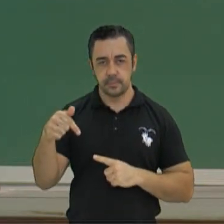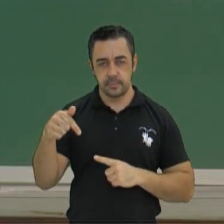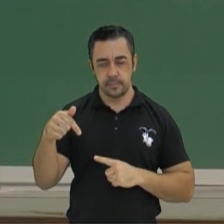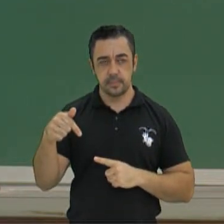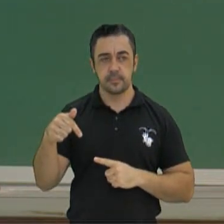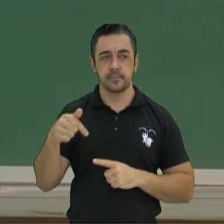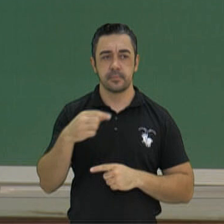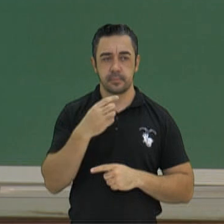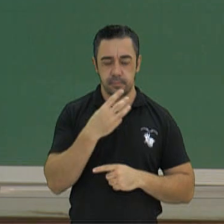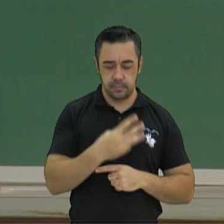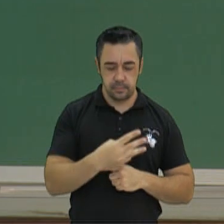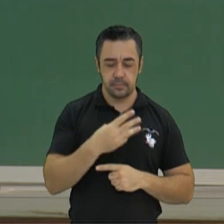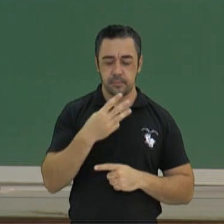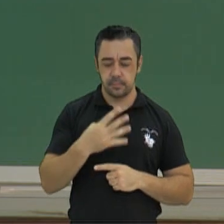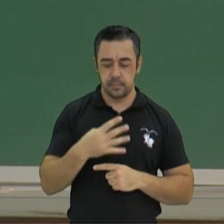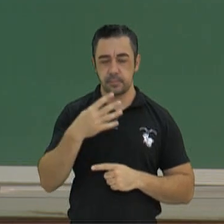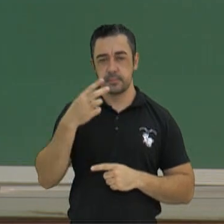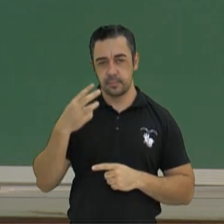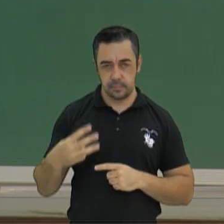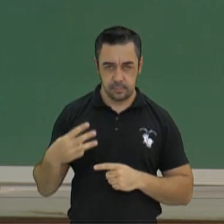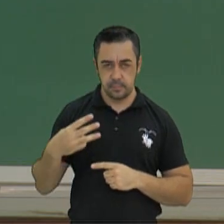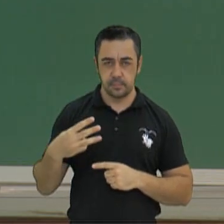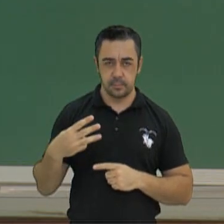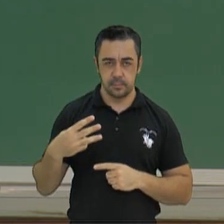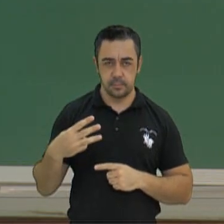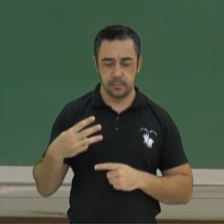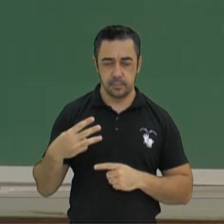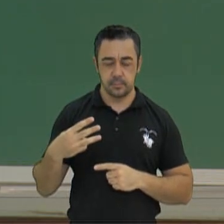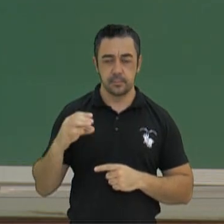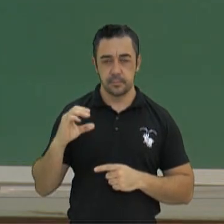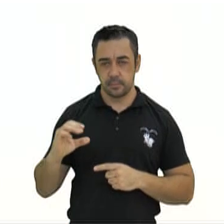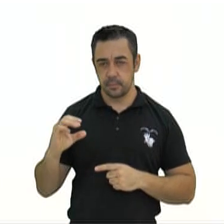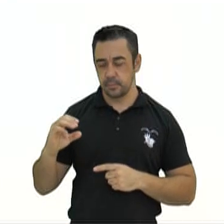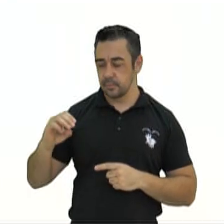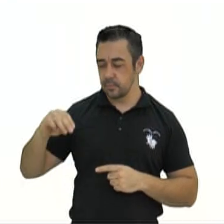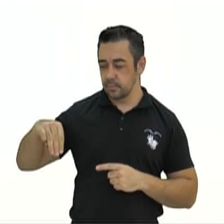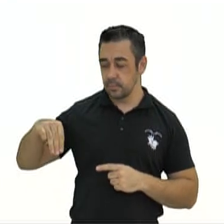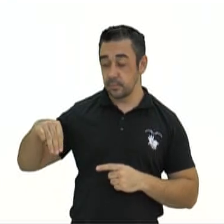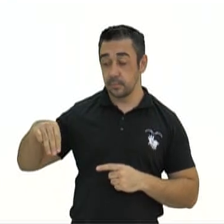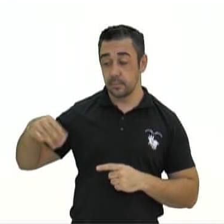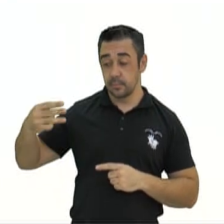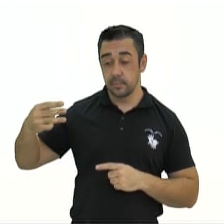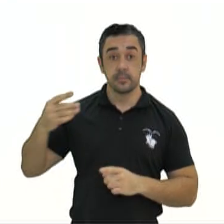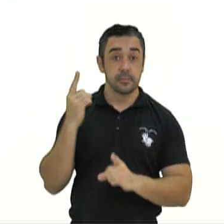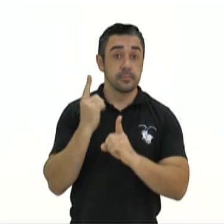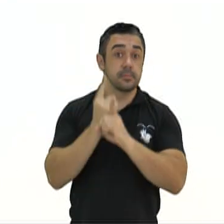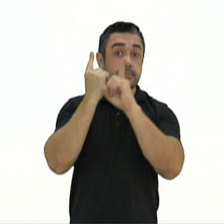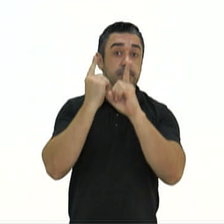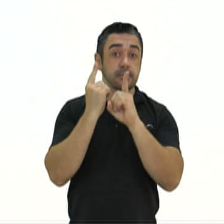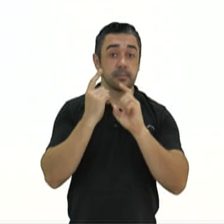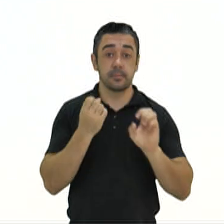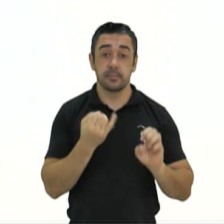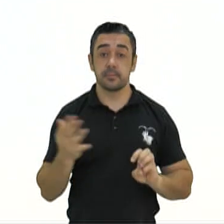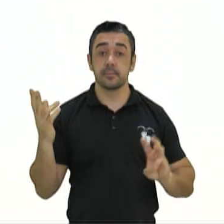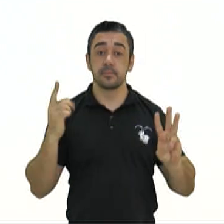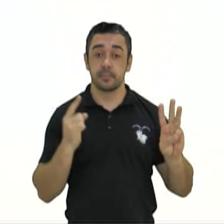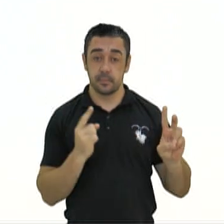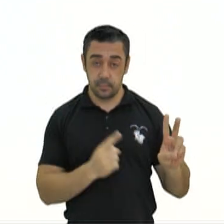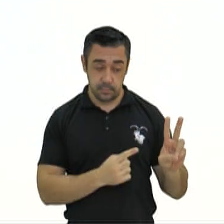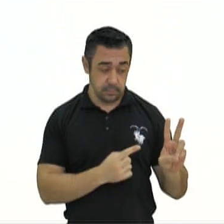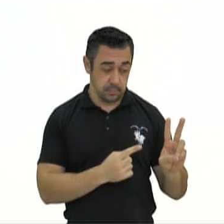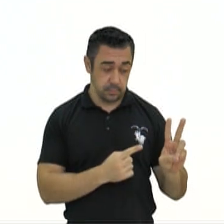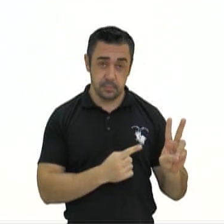49. Vezes 7, 343 centímetros cúbicos, tá bom? Encontrei o volume, não é? Porque eu quero